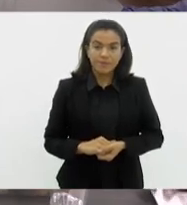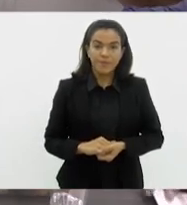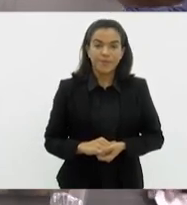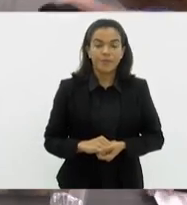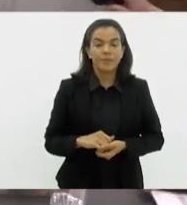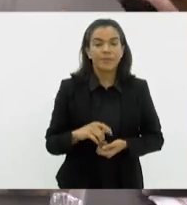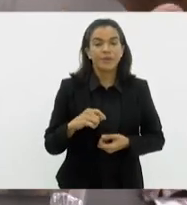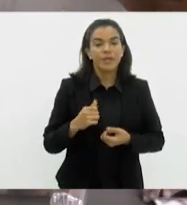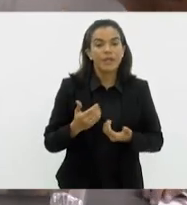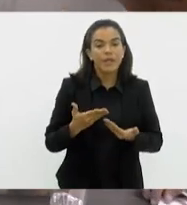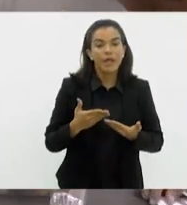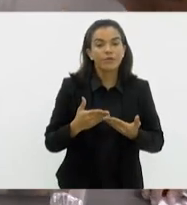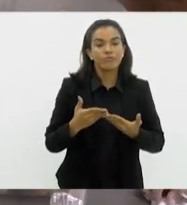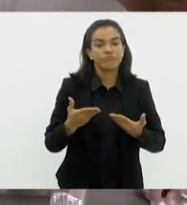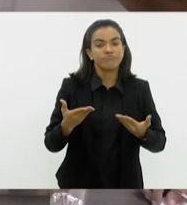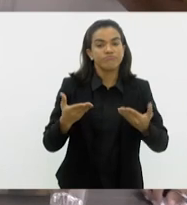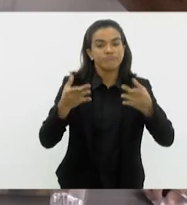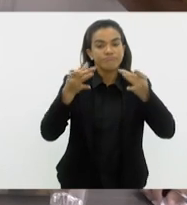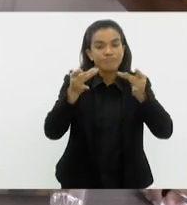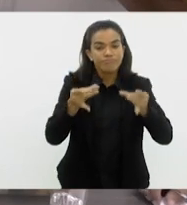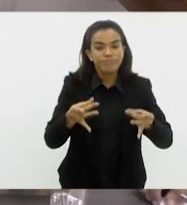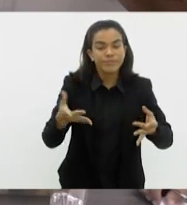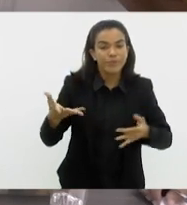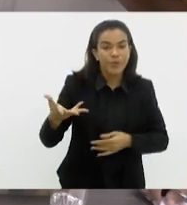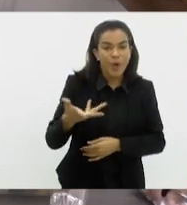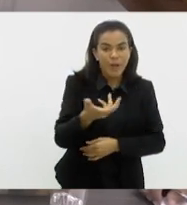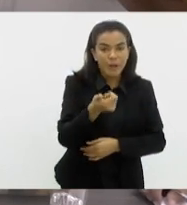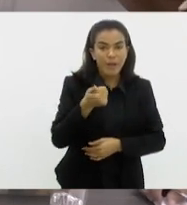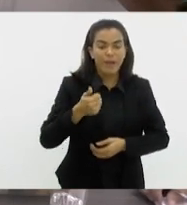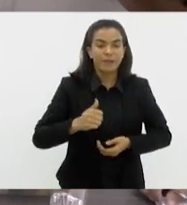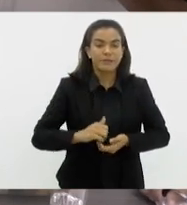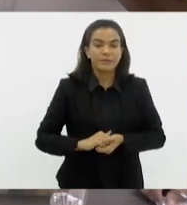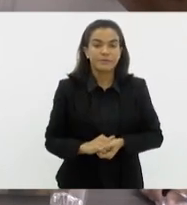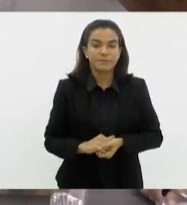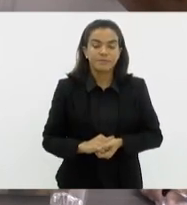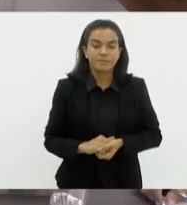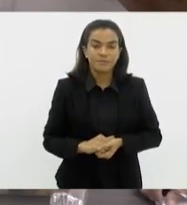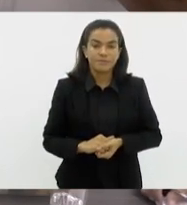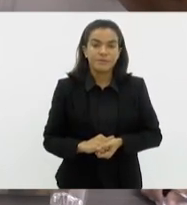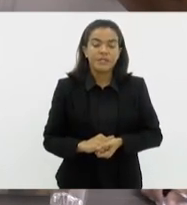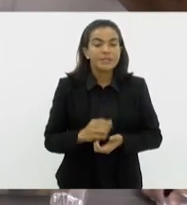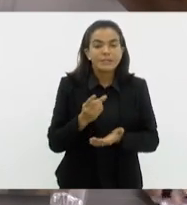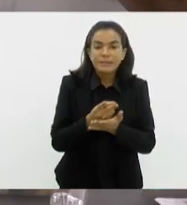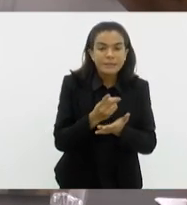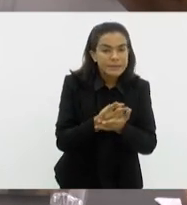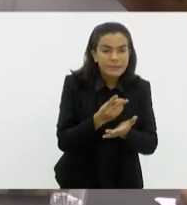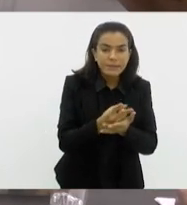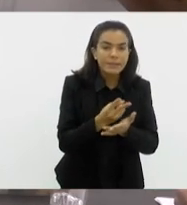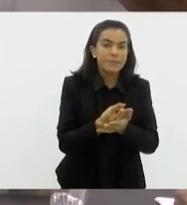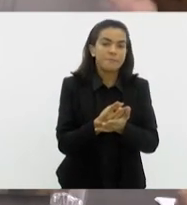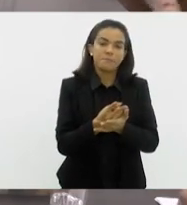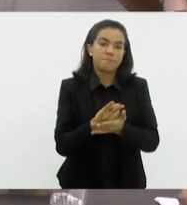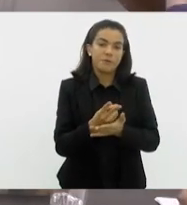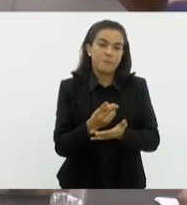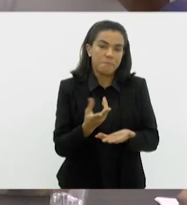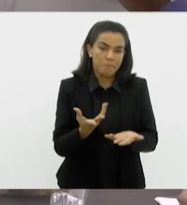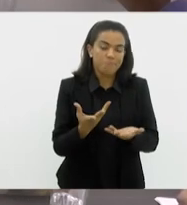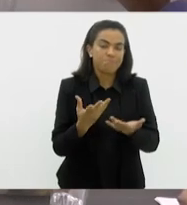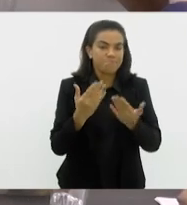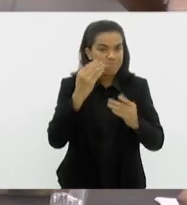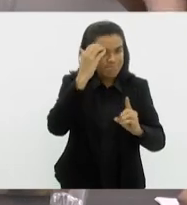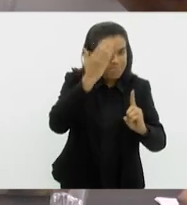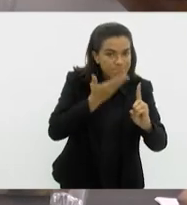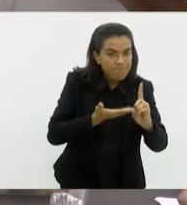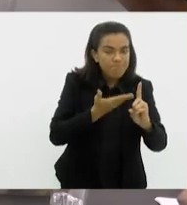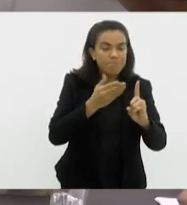de qualidade em muitos pareceres e dado opinião em muitos pareceres, presidente, sempre muito acessível. Então, fica aqui o reconhecimento. Queria